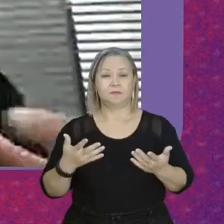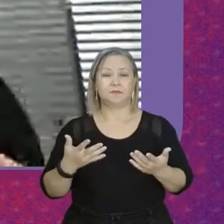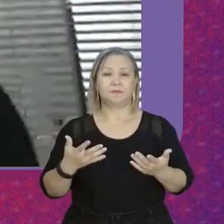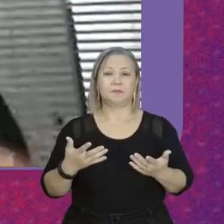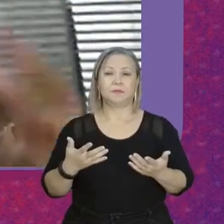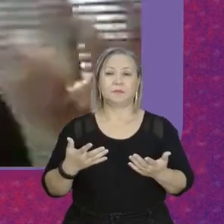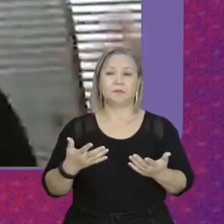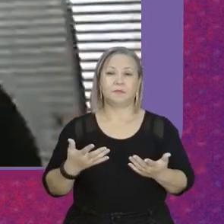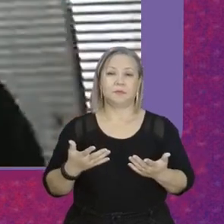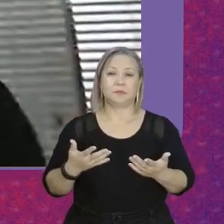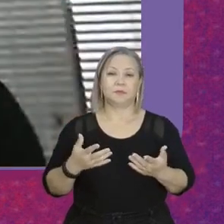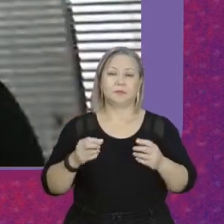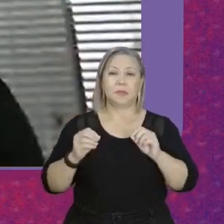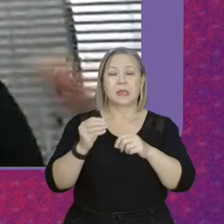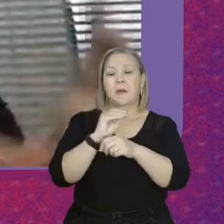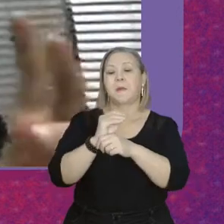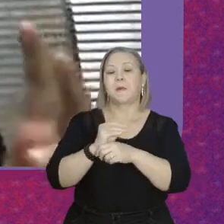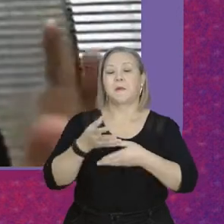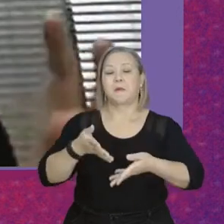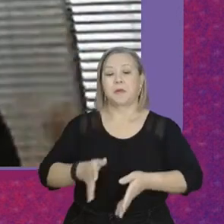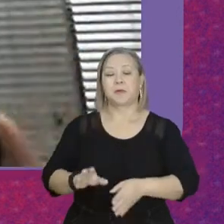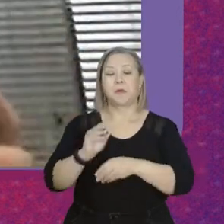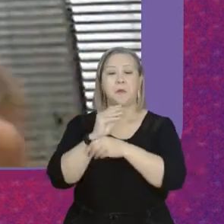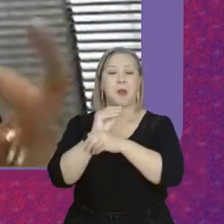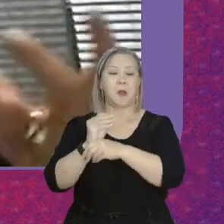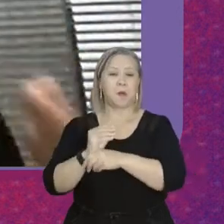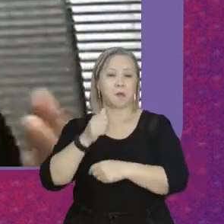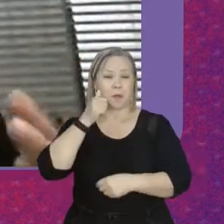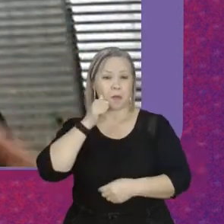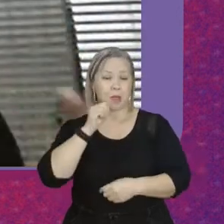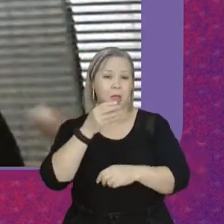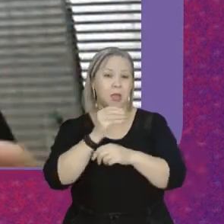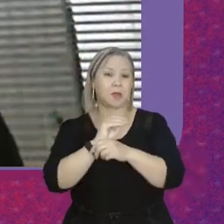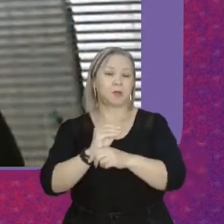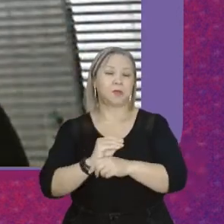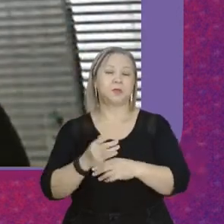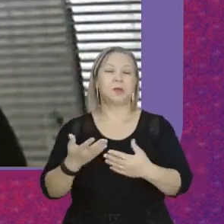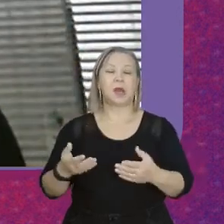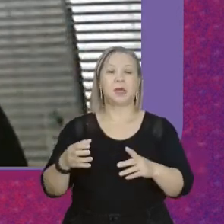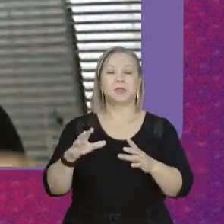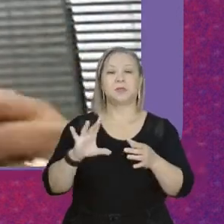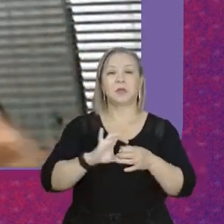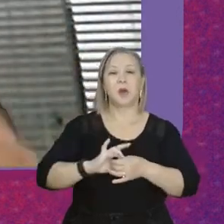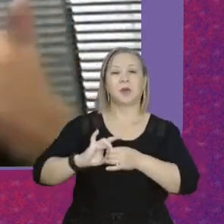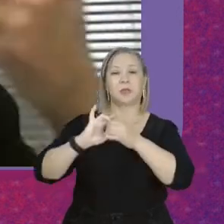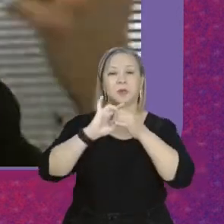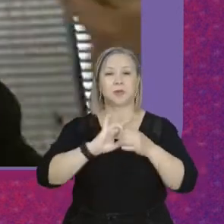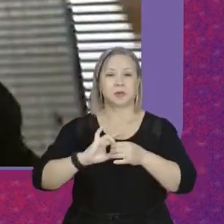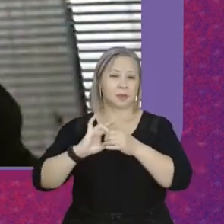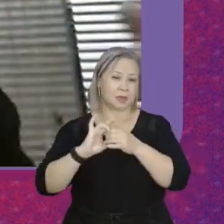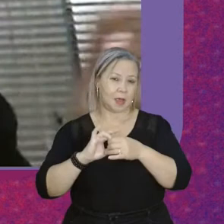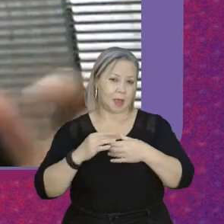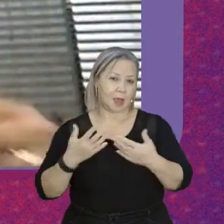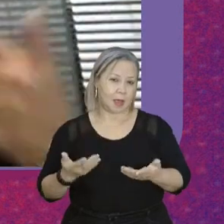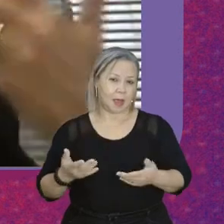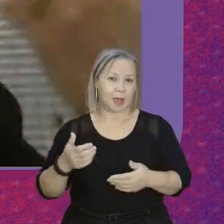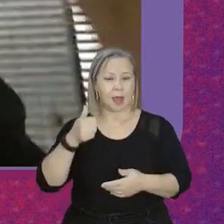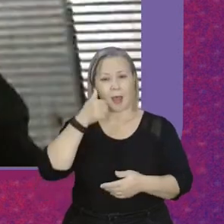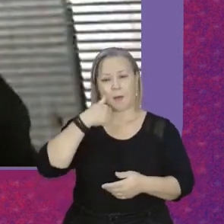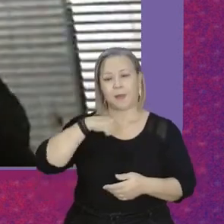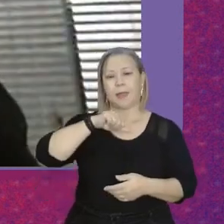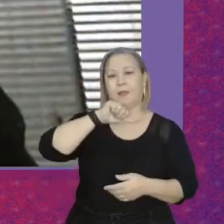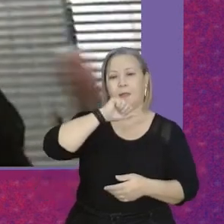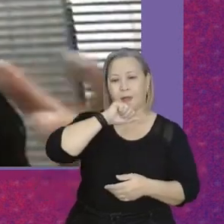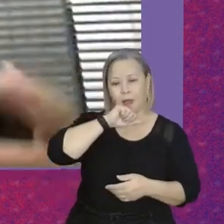nasceu para cuidar e que os cuidados estão associados, né, à